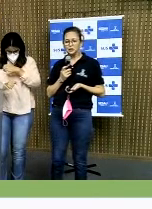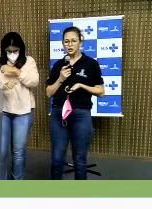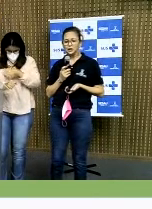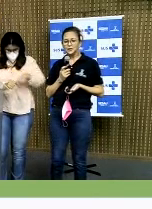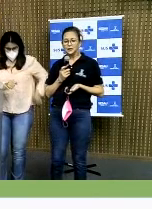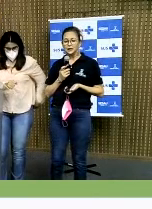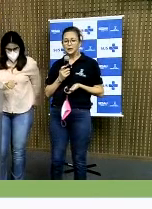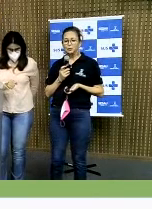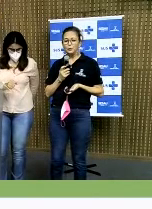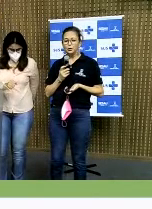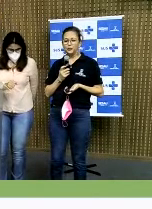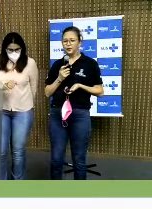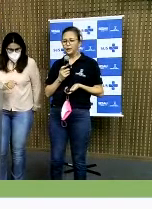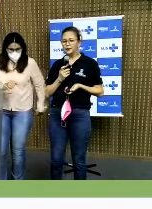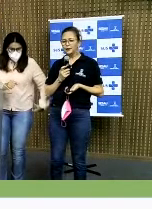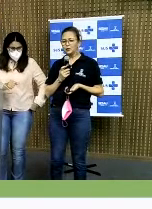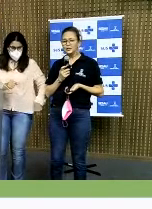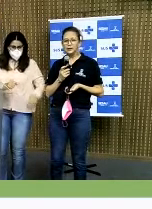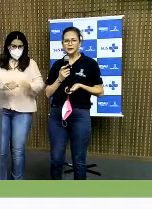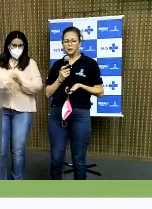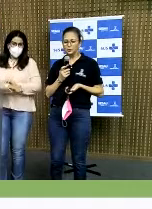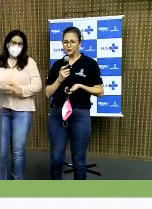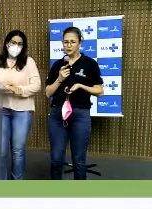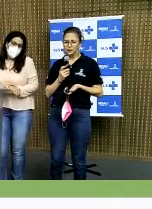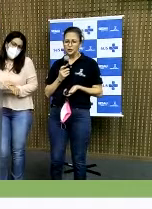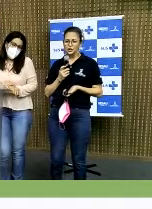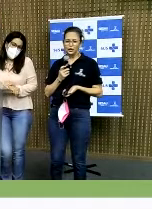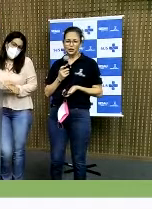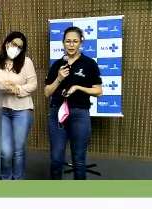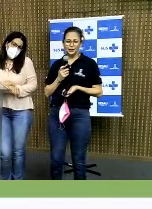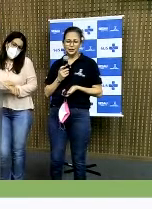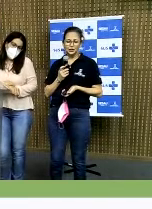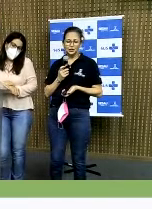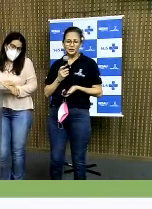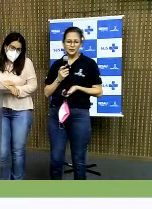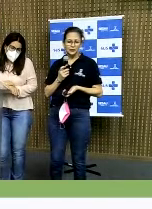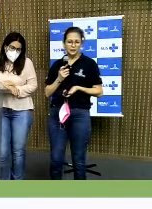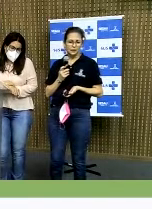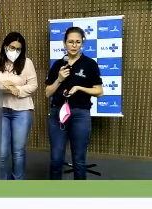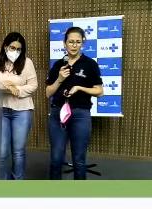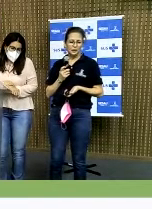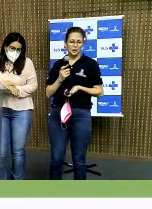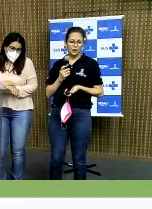a 45 dias. E mamografia bilateral, 71, de 20 a 30 dias.